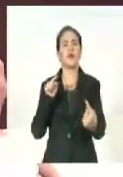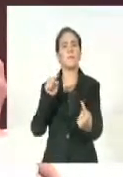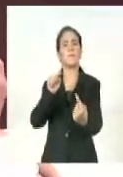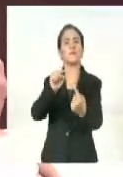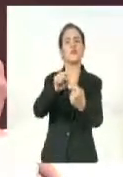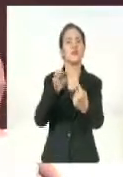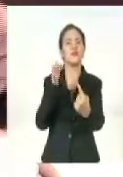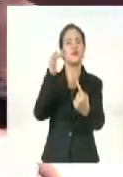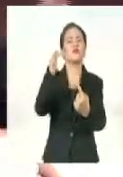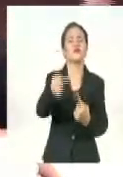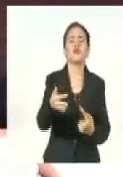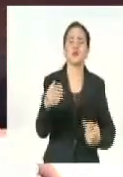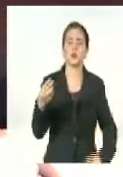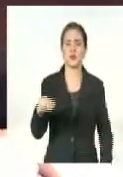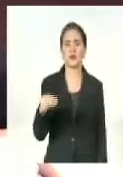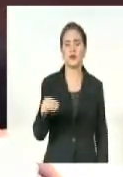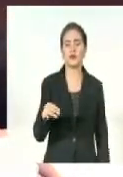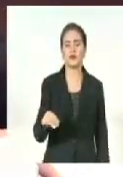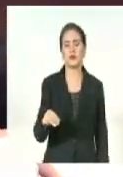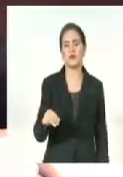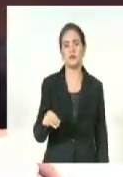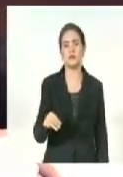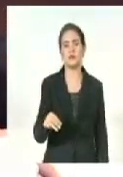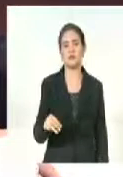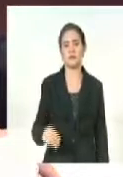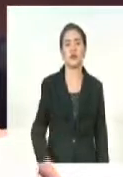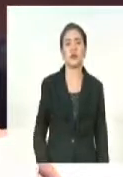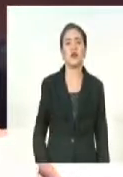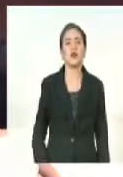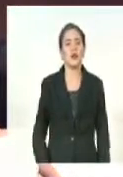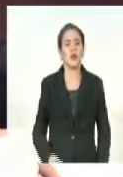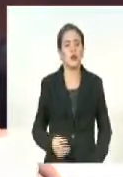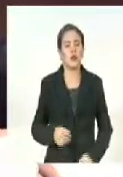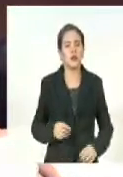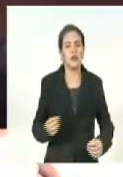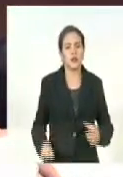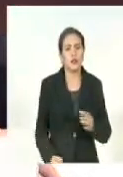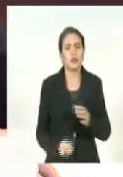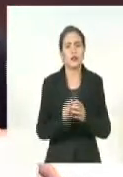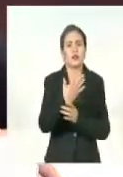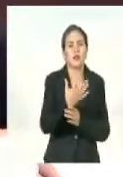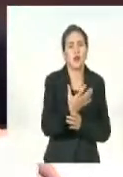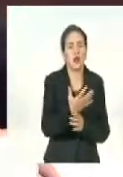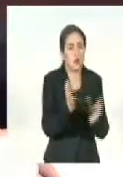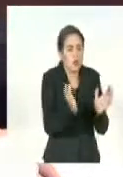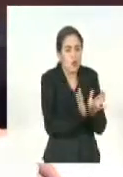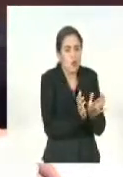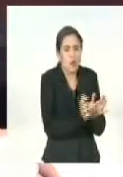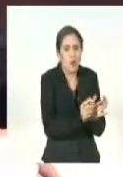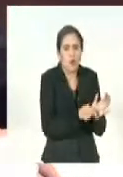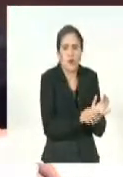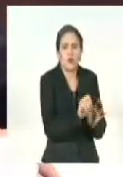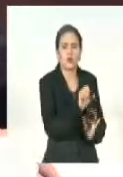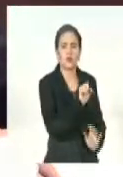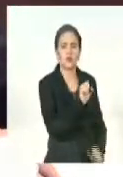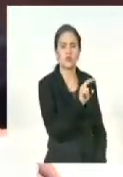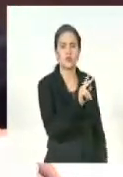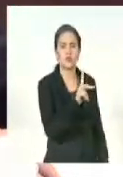se fala em criar uma superintendência contra a corrupção, que ainda nem instalado